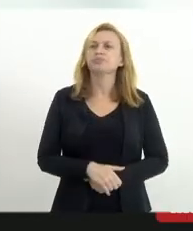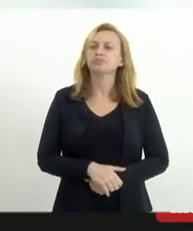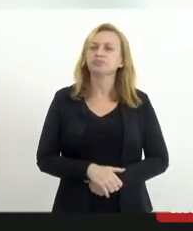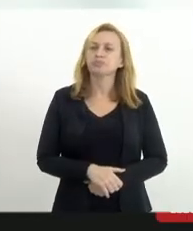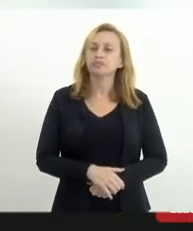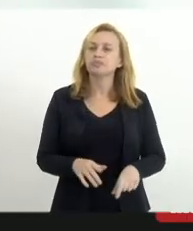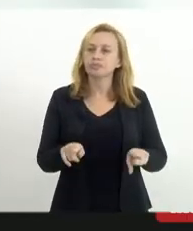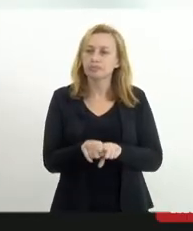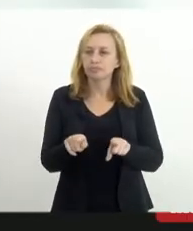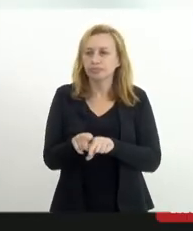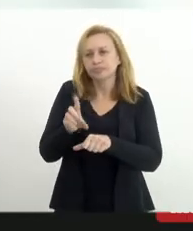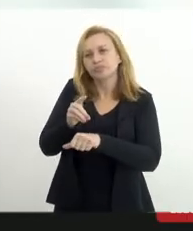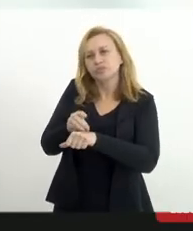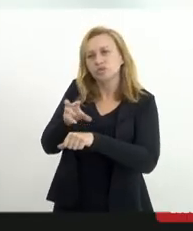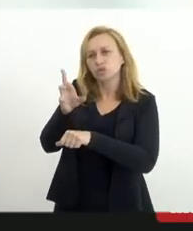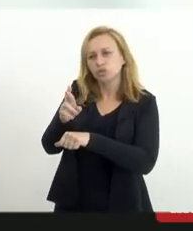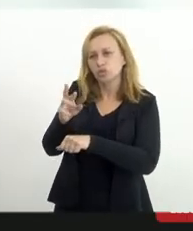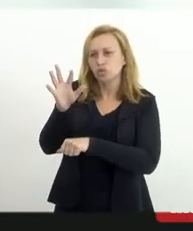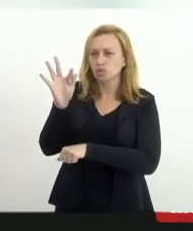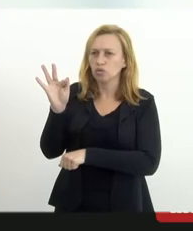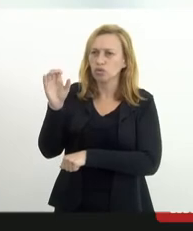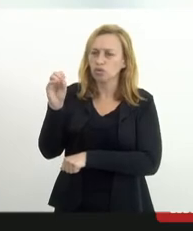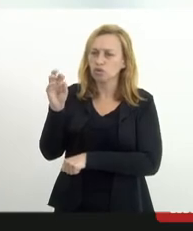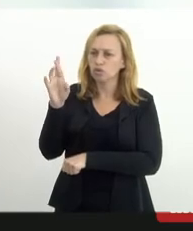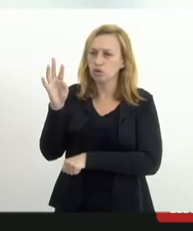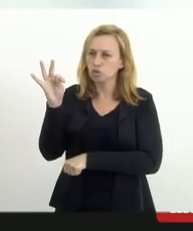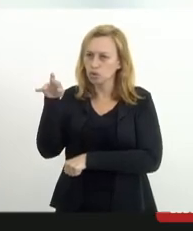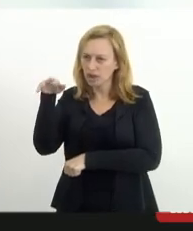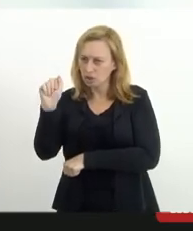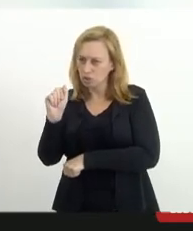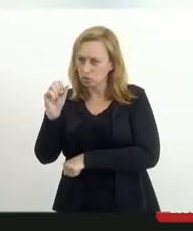para o doutor Fortunato